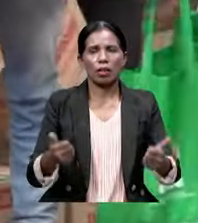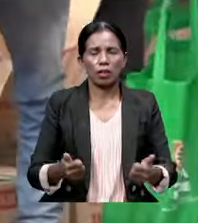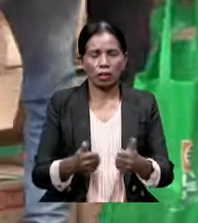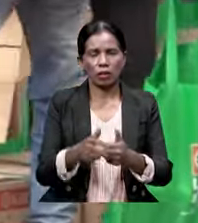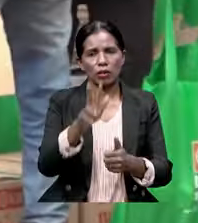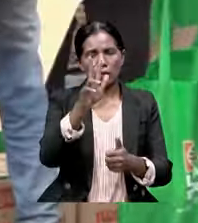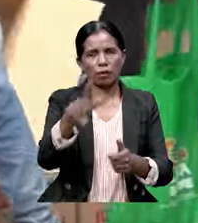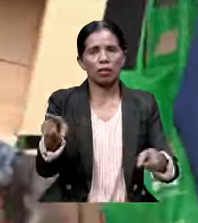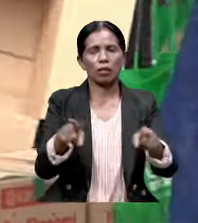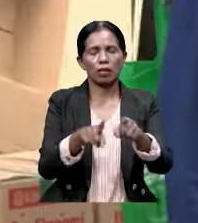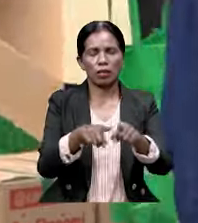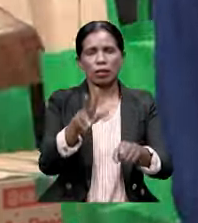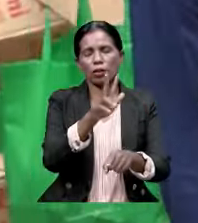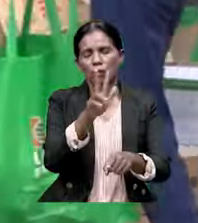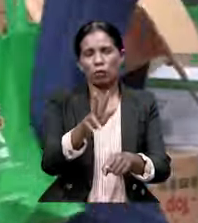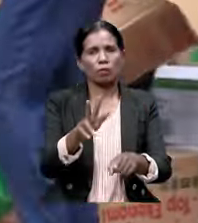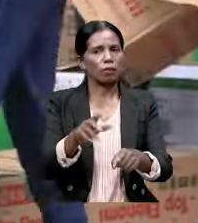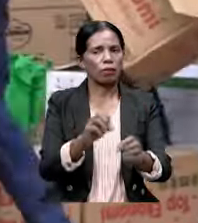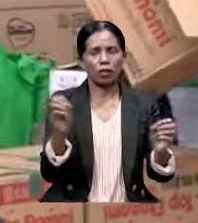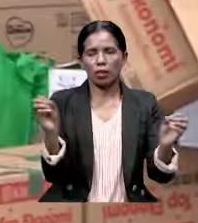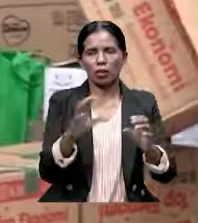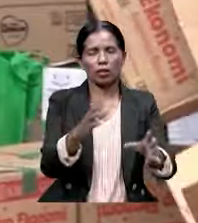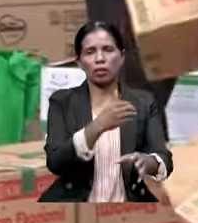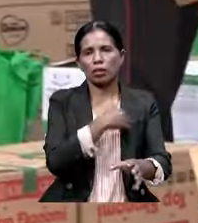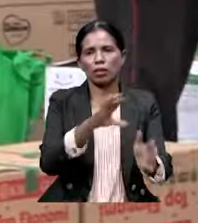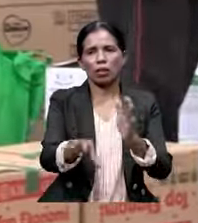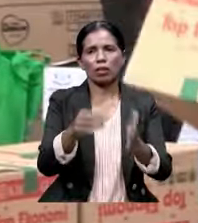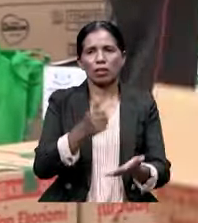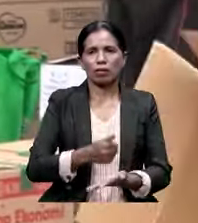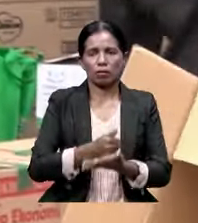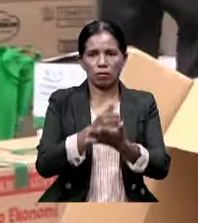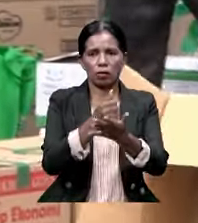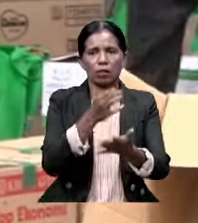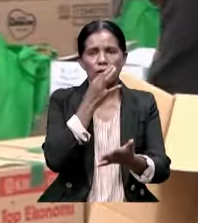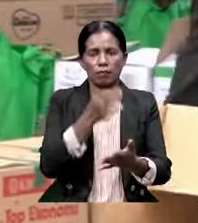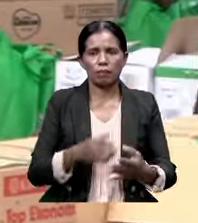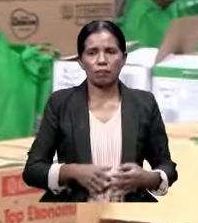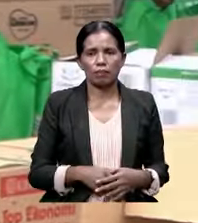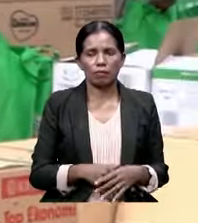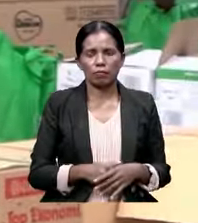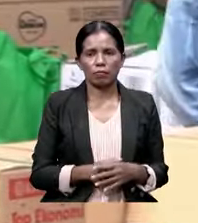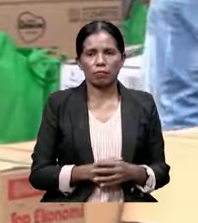tolu hanesan Sagrada Familia Toko Baru no Motaklaran sedau ketan apoyu. João Bosco Dias, Tomás Soares, Ziemen.